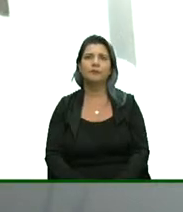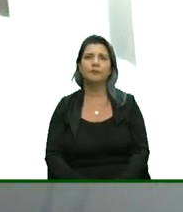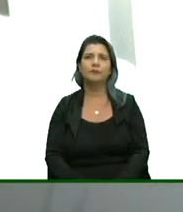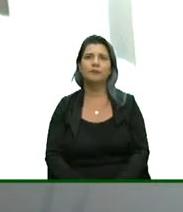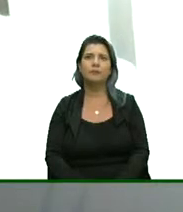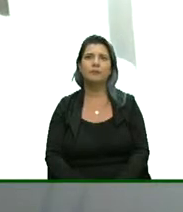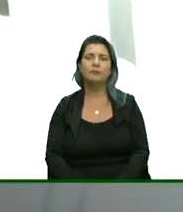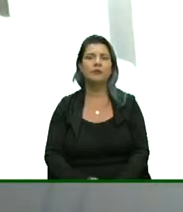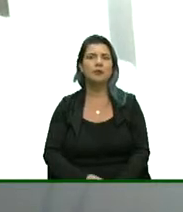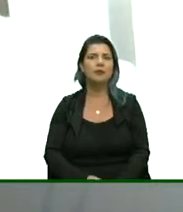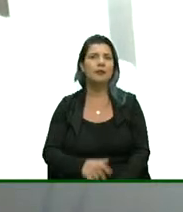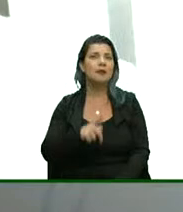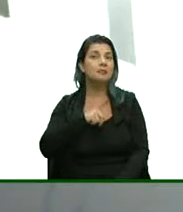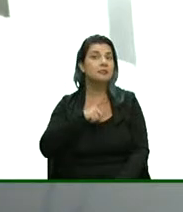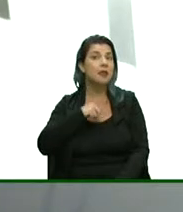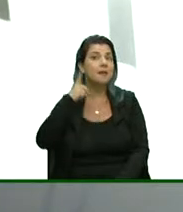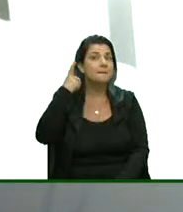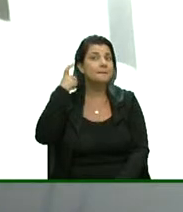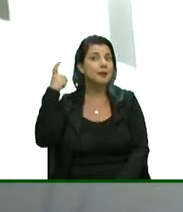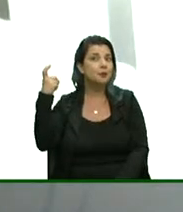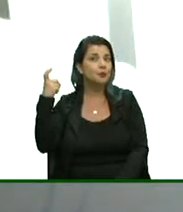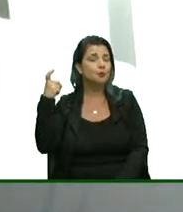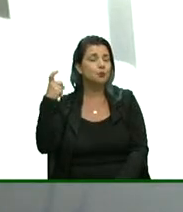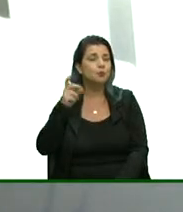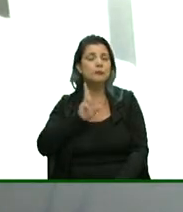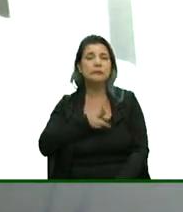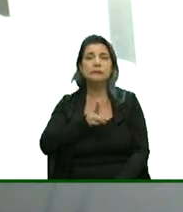Tem um eco tá toda vez que a gente fala.